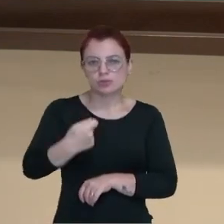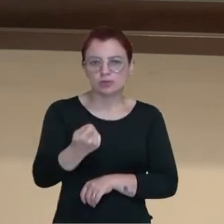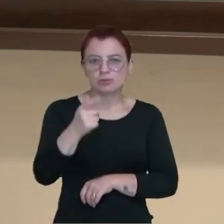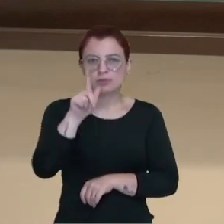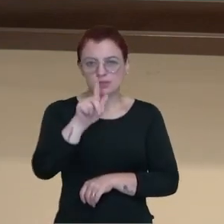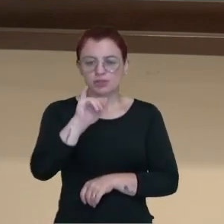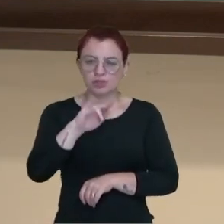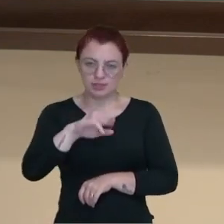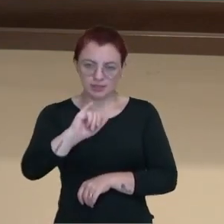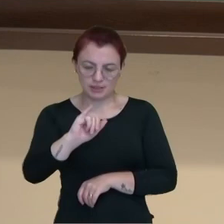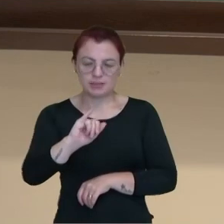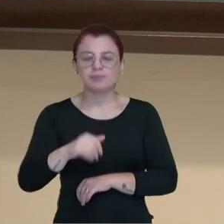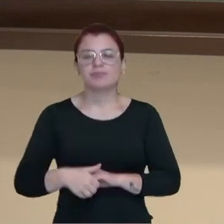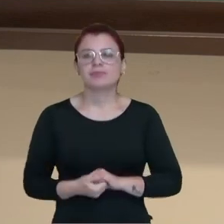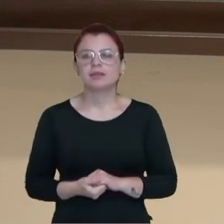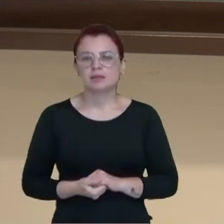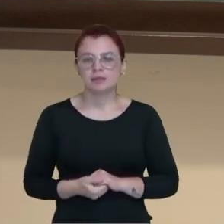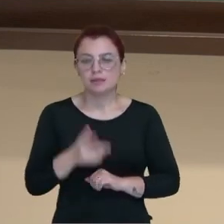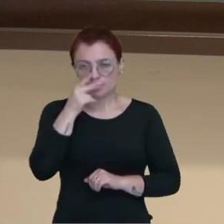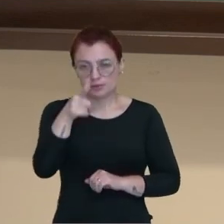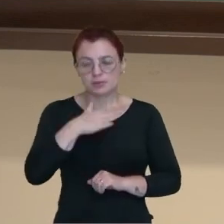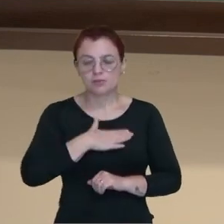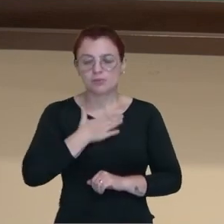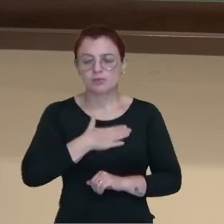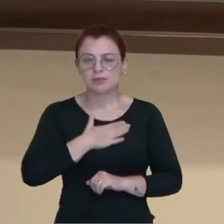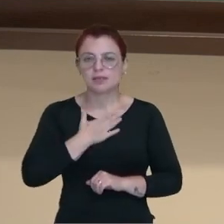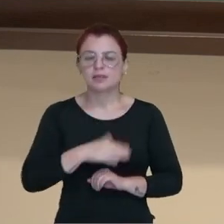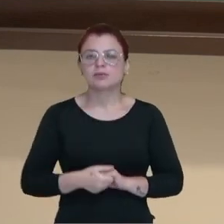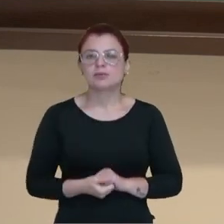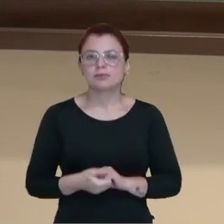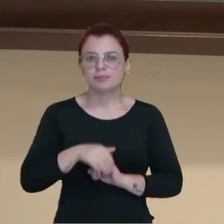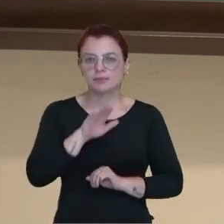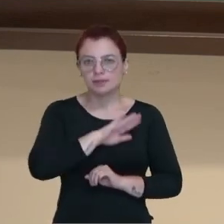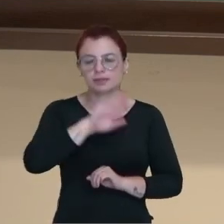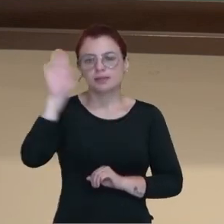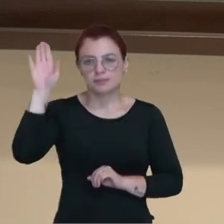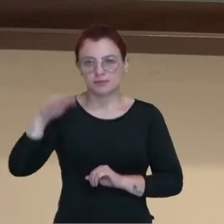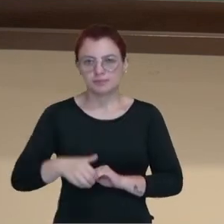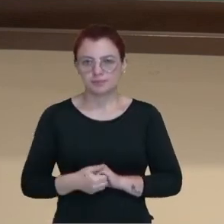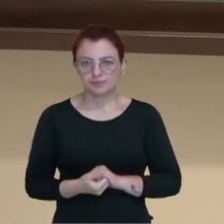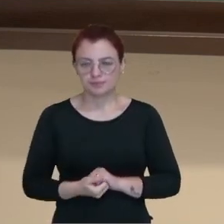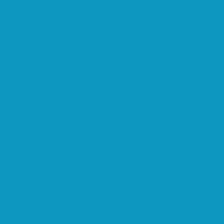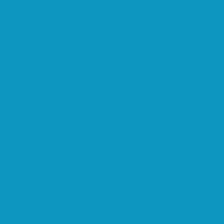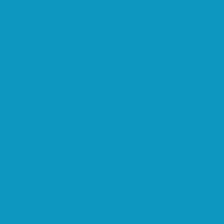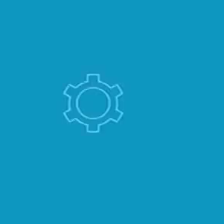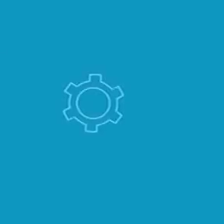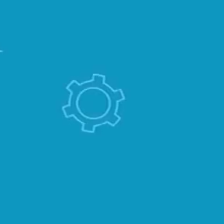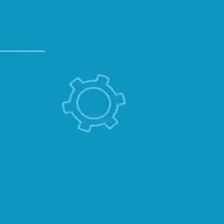sobre o coeficiente de Gini. Espero que vocês tenham gostado e até mais.